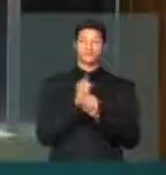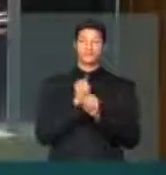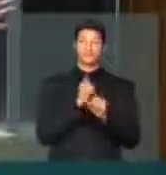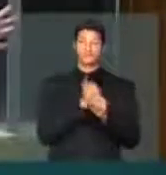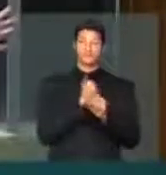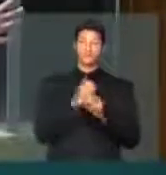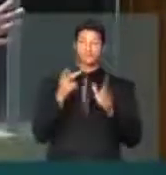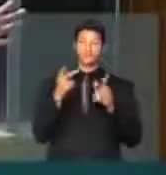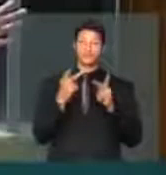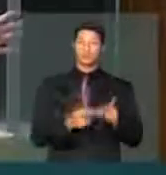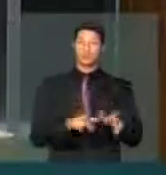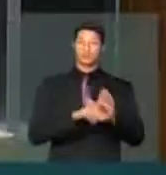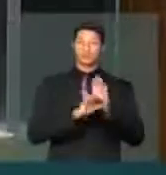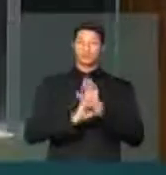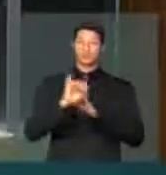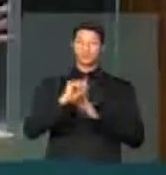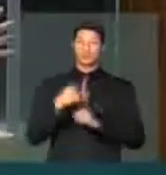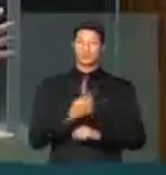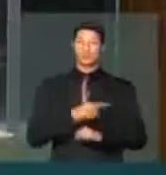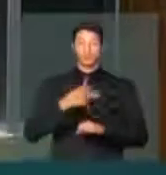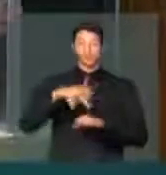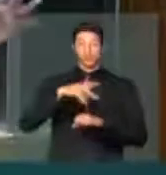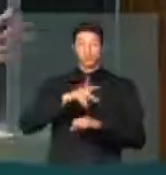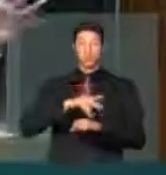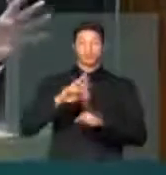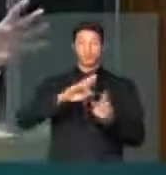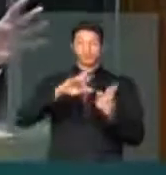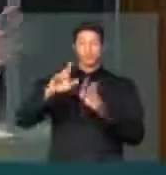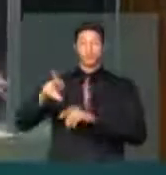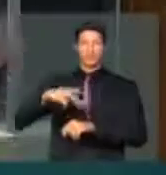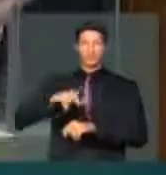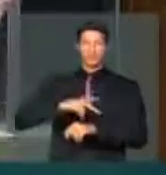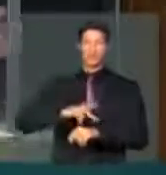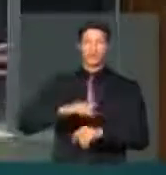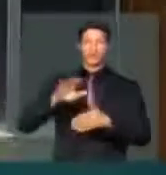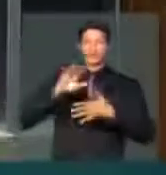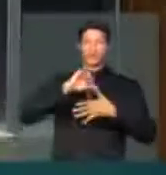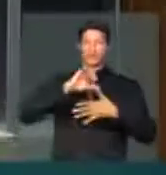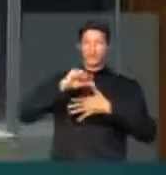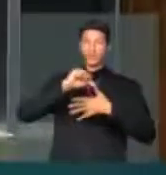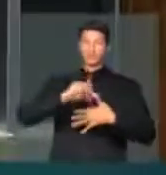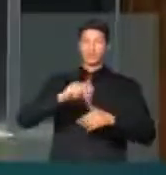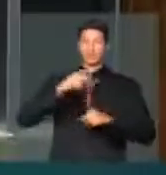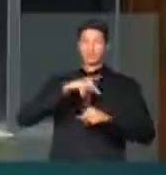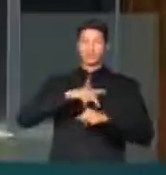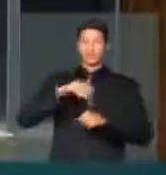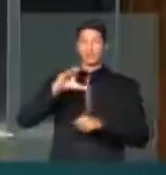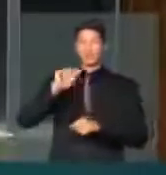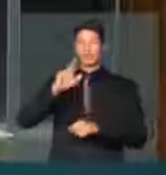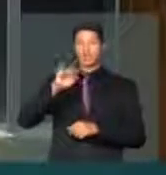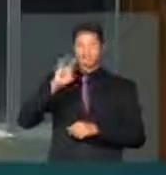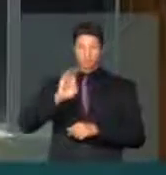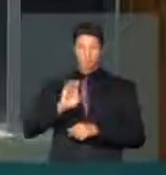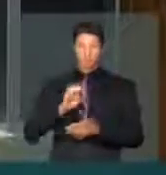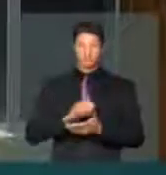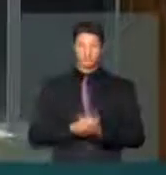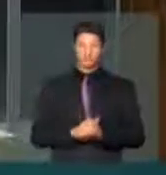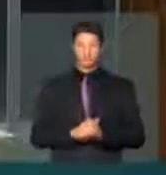construídos projetos de leis em nossos países, nos diversos países da América Latina e os países caribenhos.